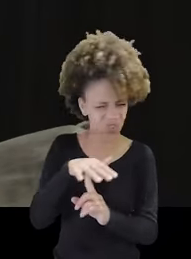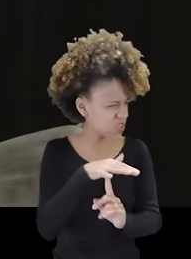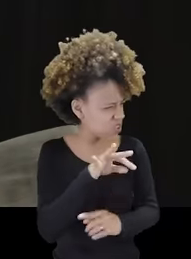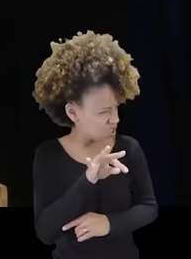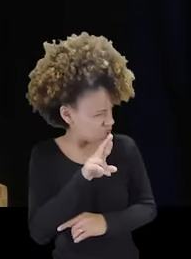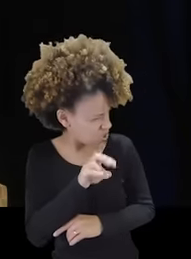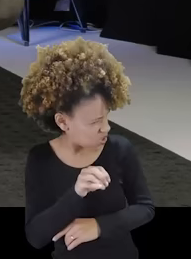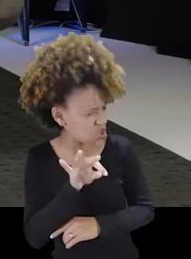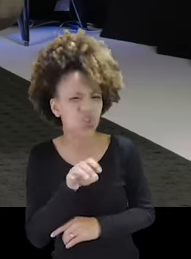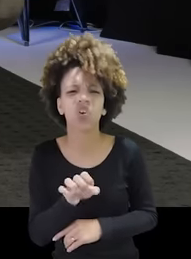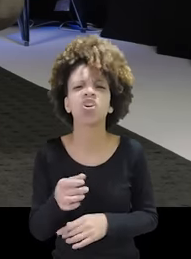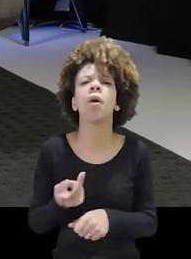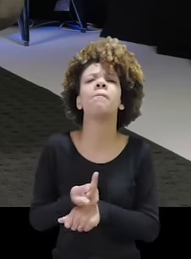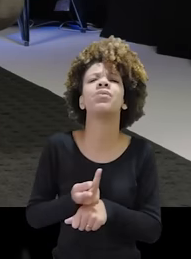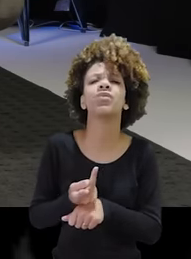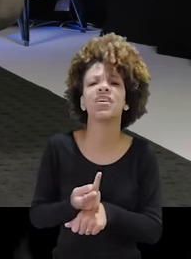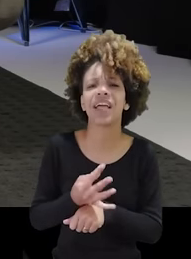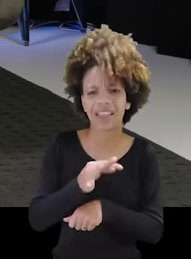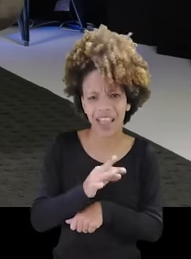trote trote procura